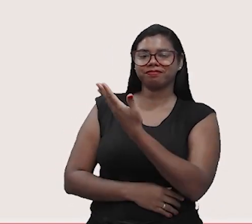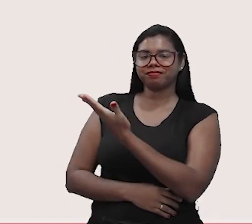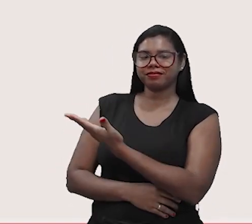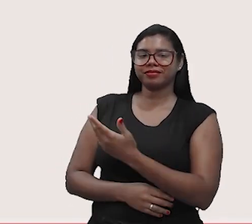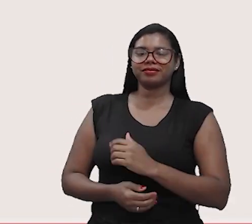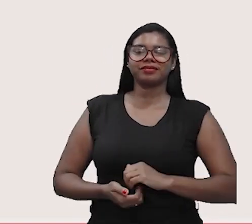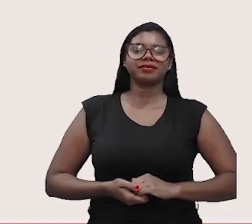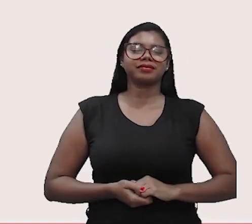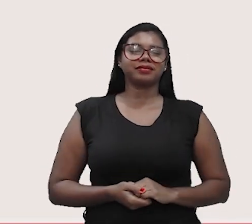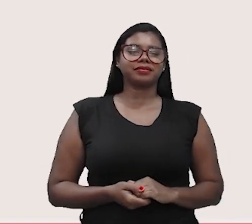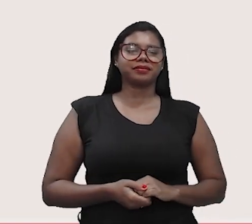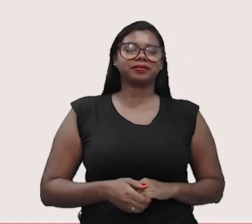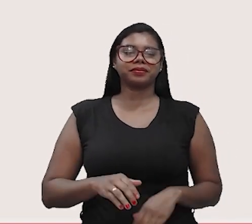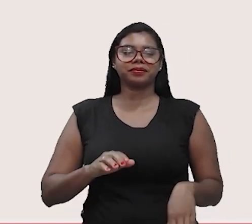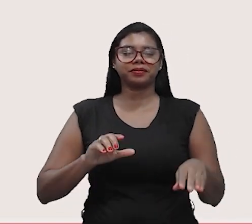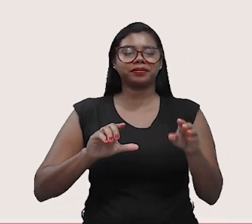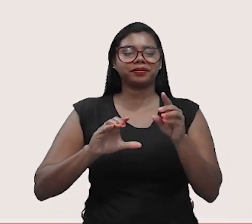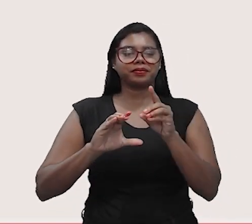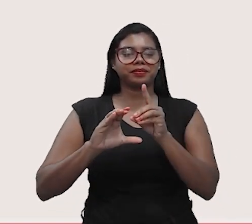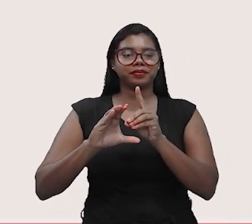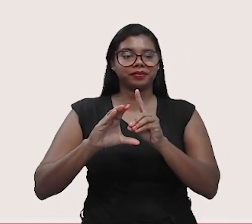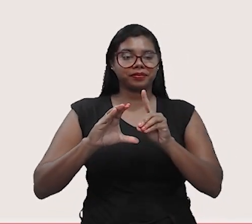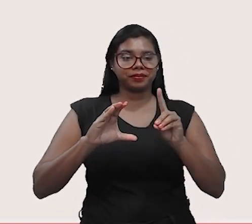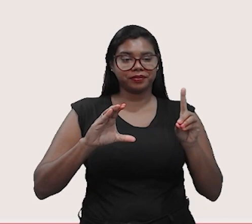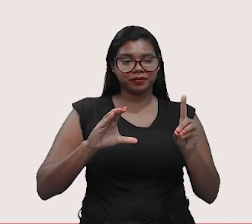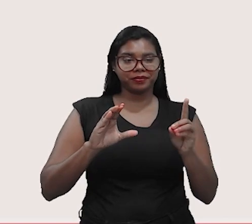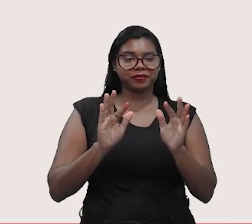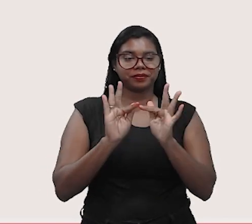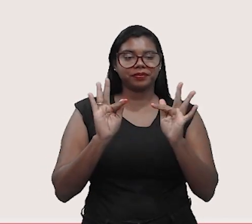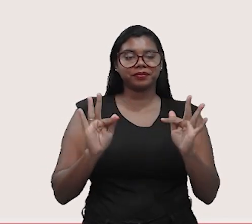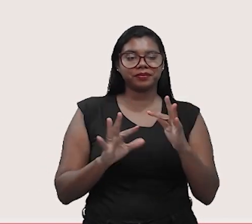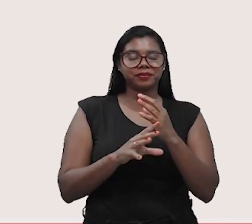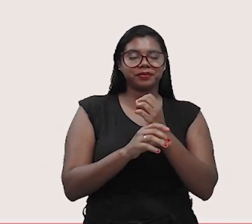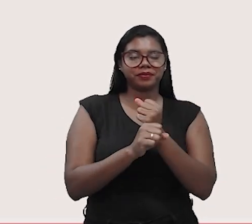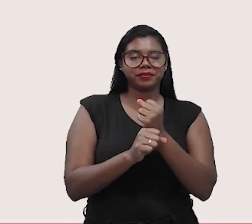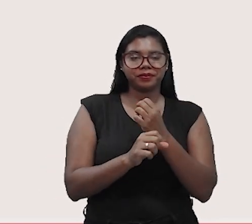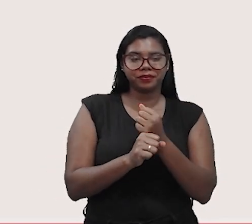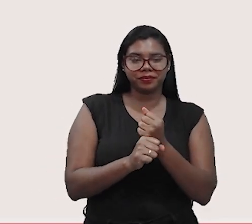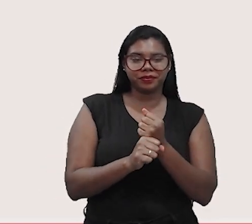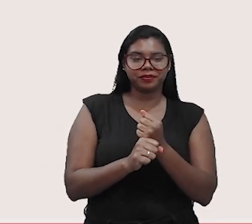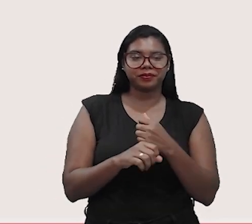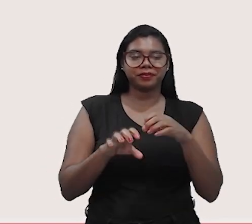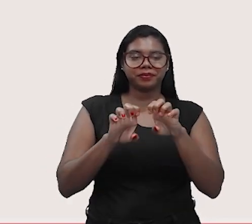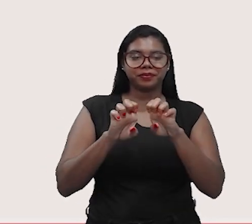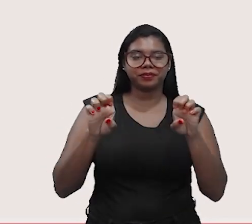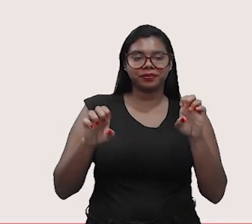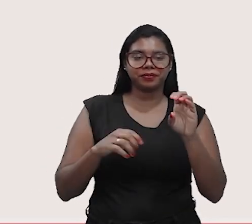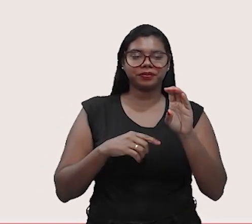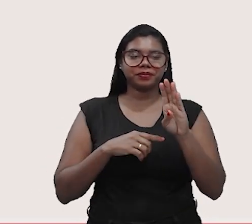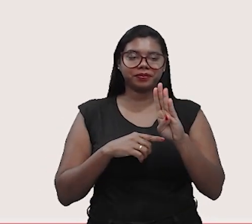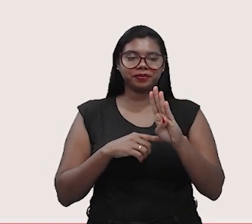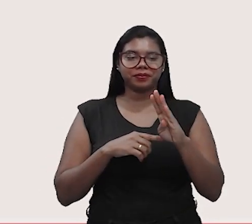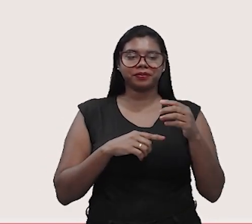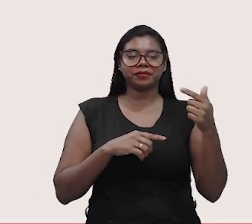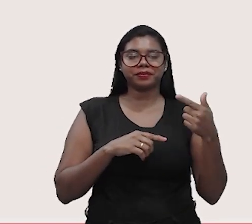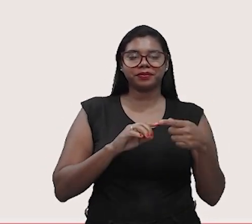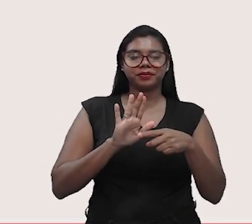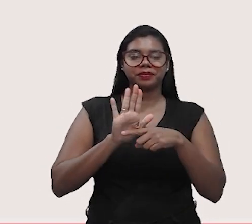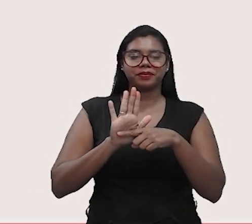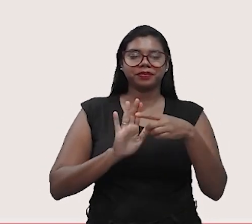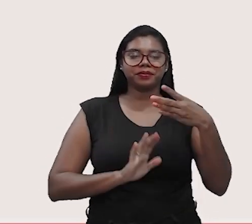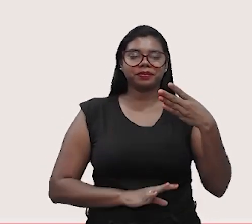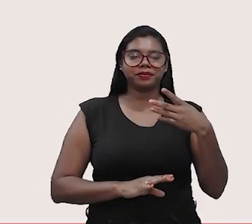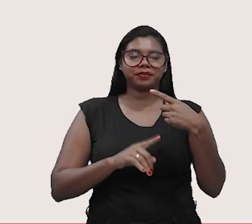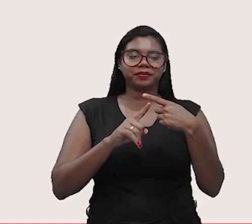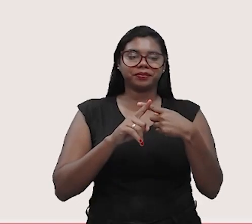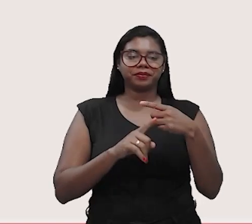delta da função quadrática é calculado através da equação b ao quadrado menos 4 vezes a vezes